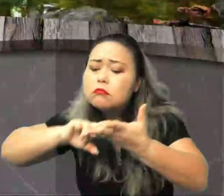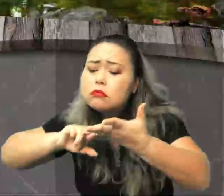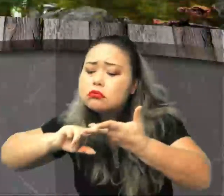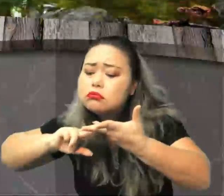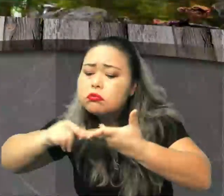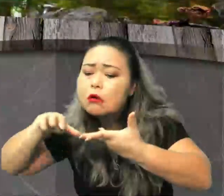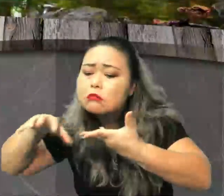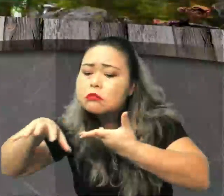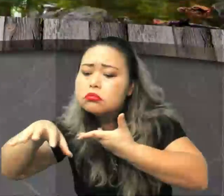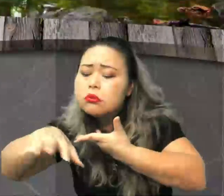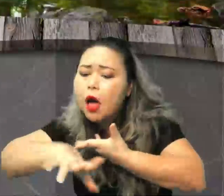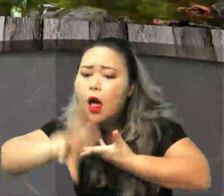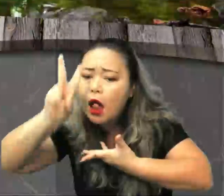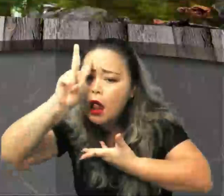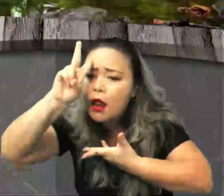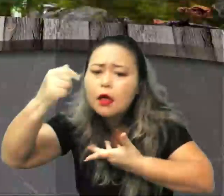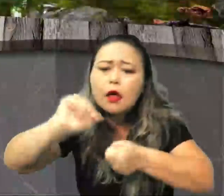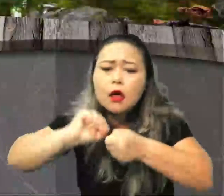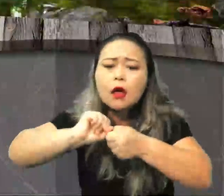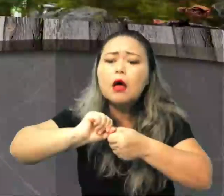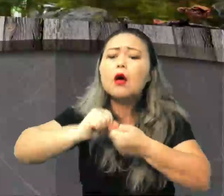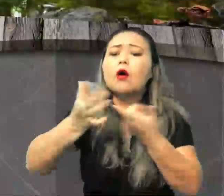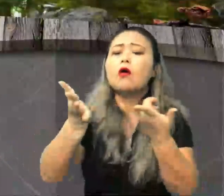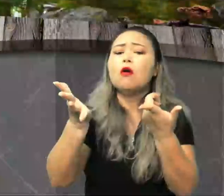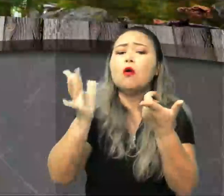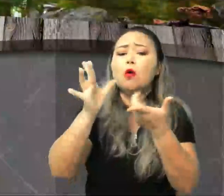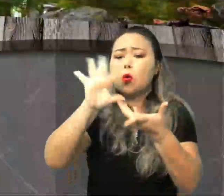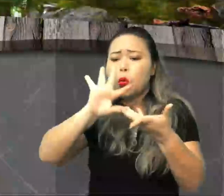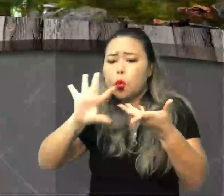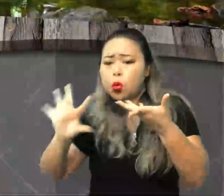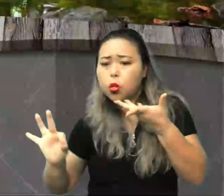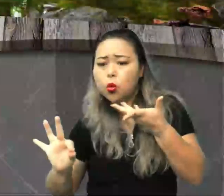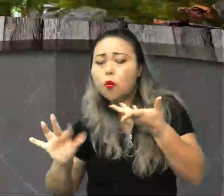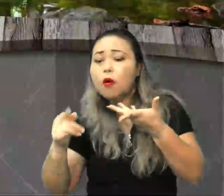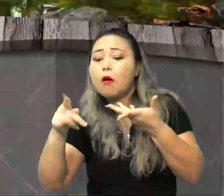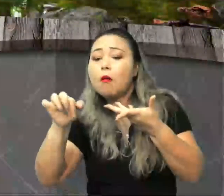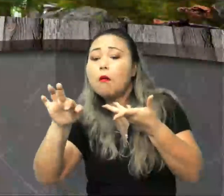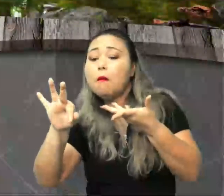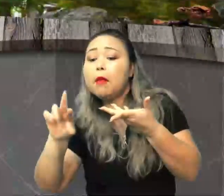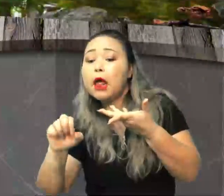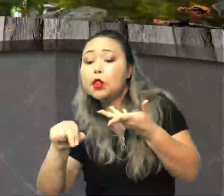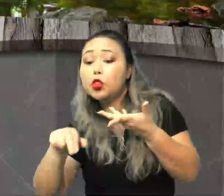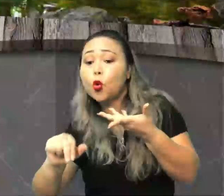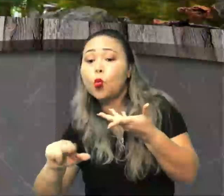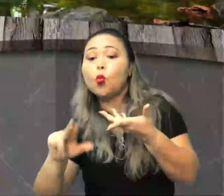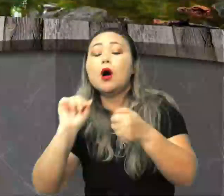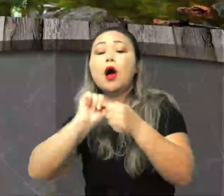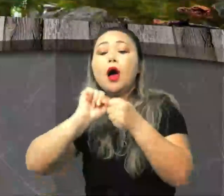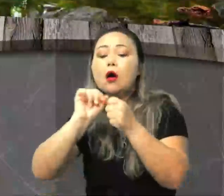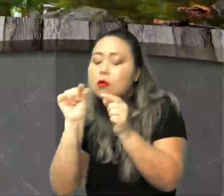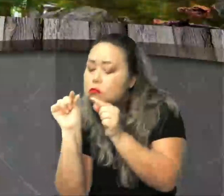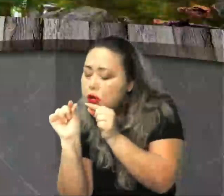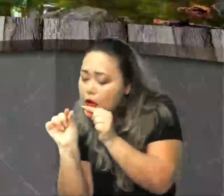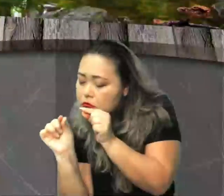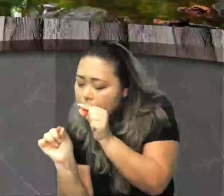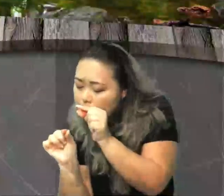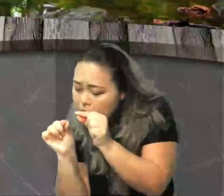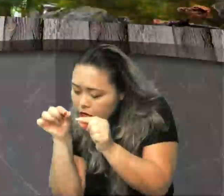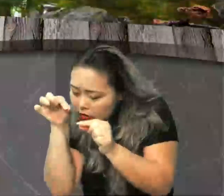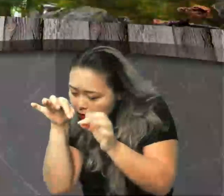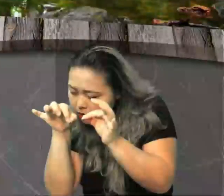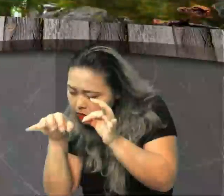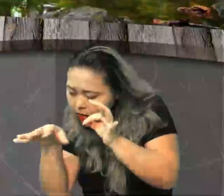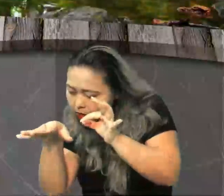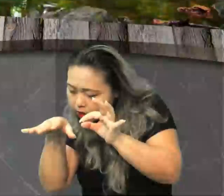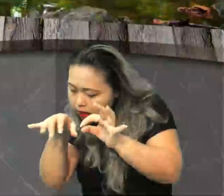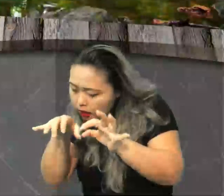diferentes espaços. Lembram que a gente falou do fitoplâncton, zooplâncton? Lembram? São aqueles micro-organismos que vão ficar ali